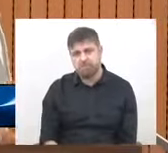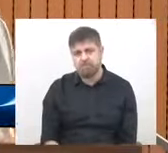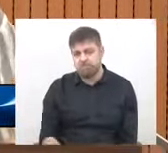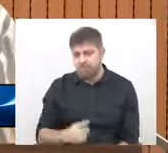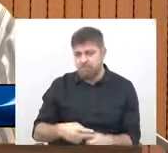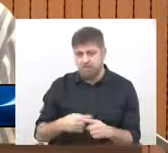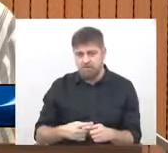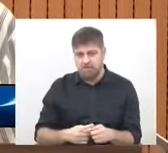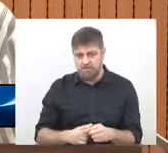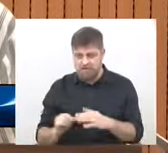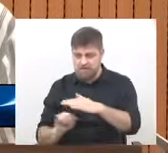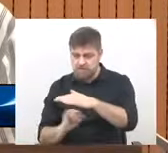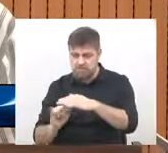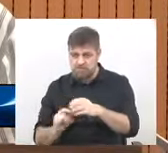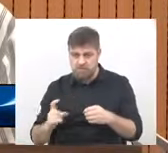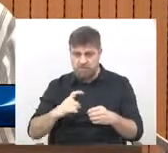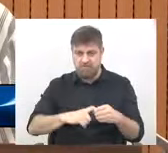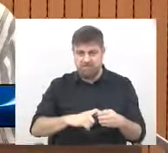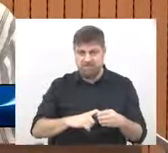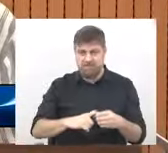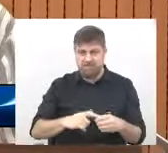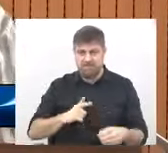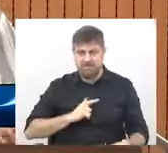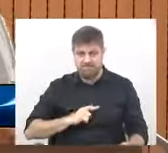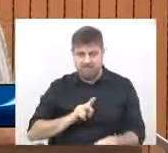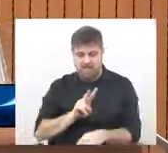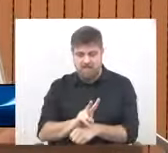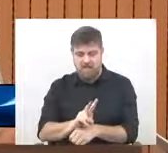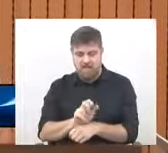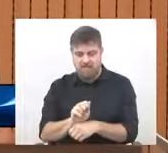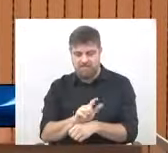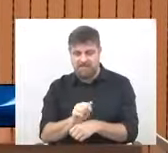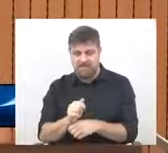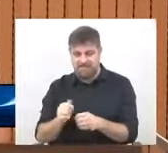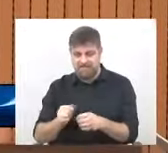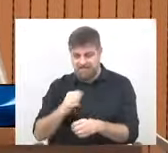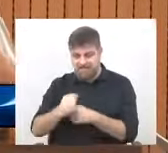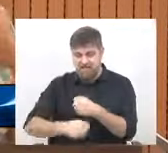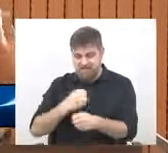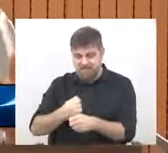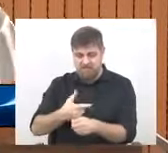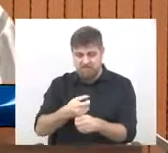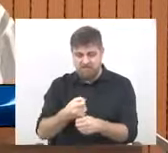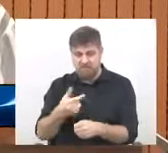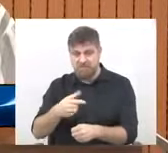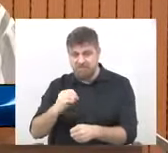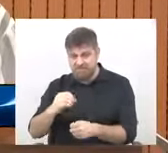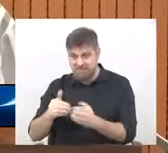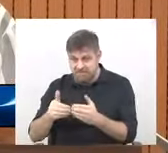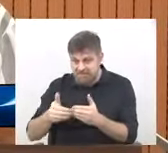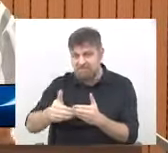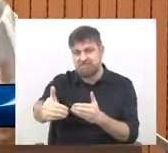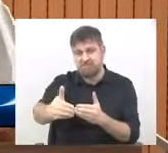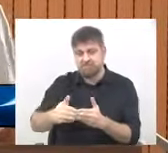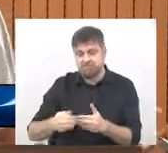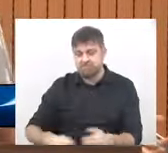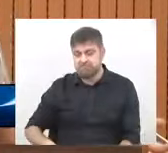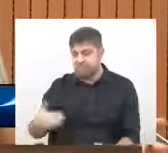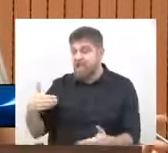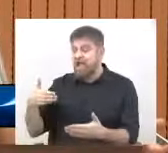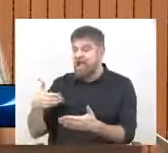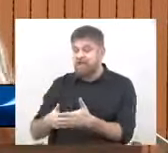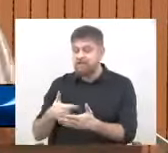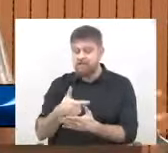entidades conveniadas têm dito que só tem vagas a partir de 2020. Então, até 2020, a